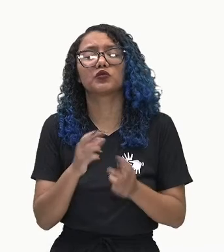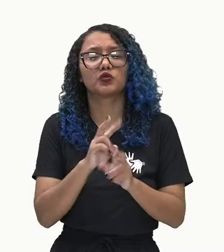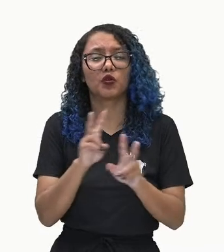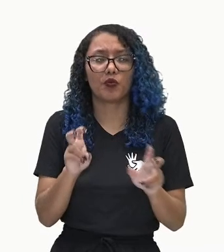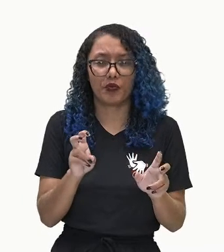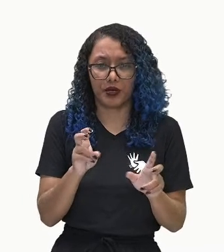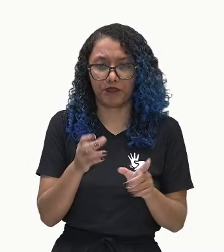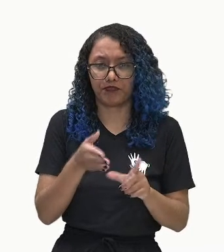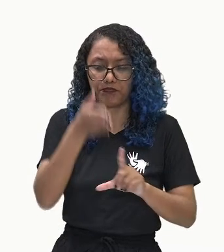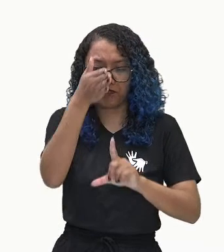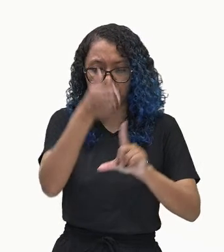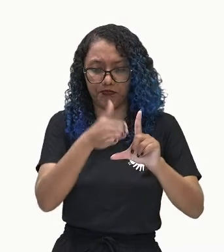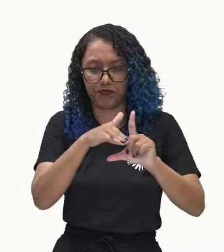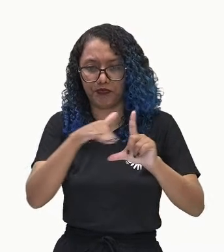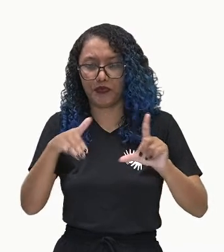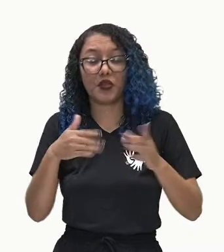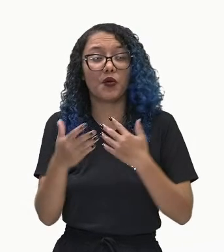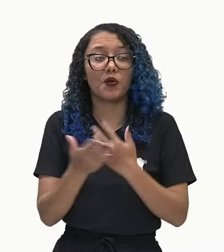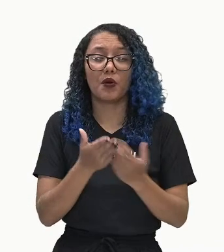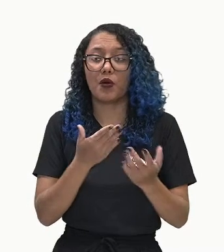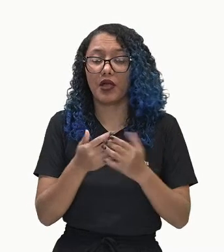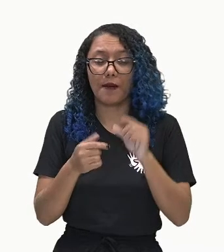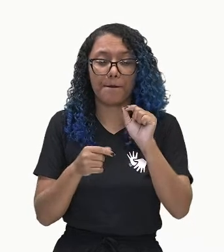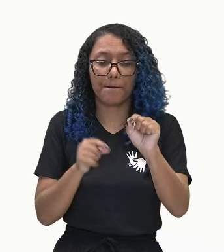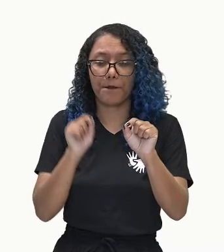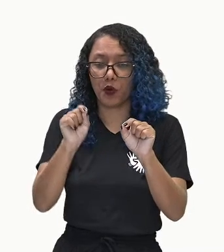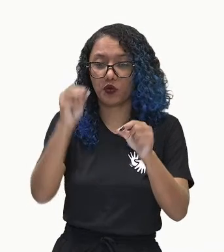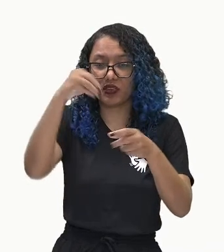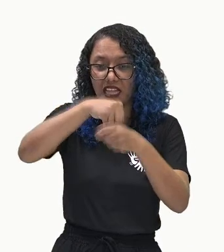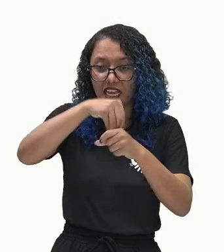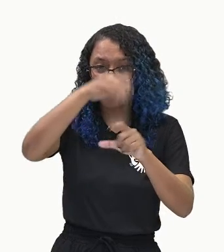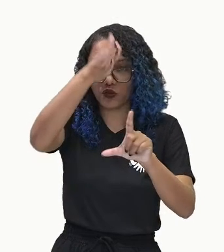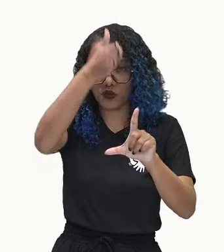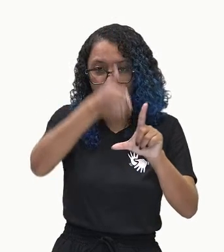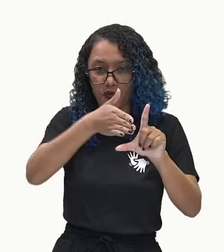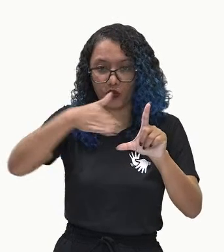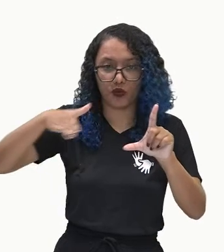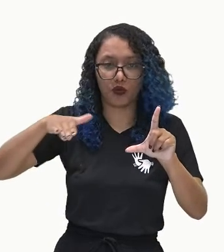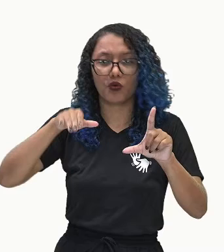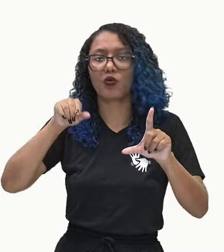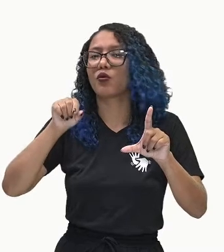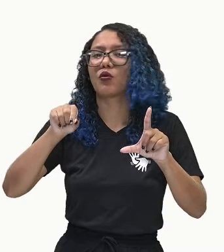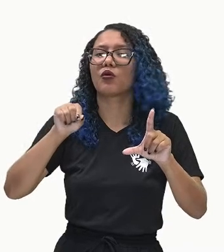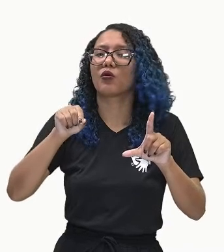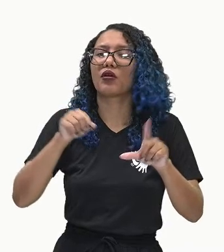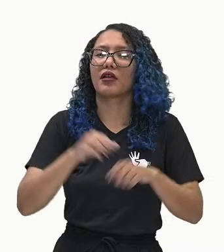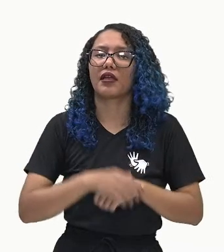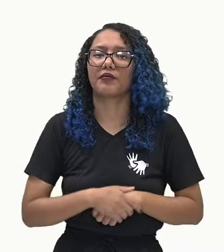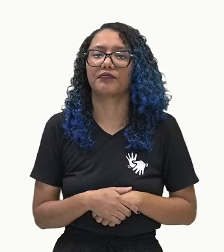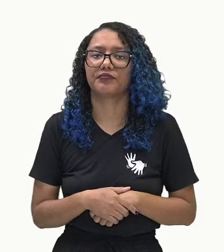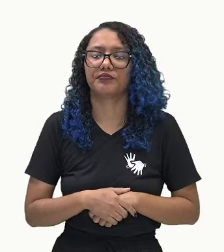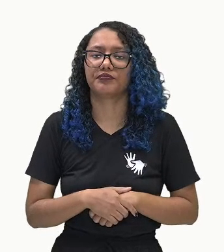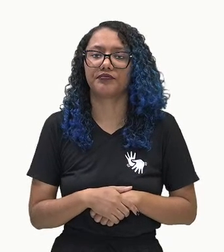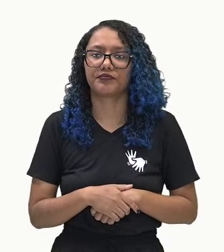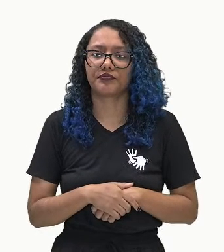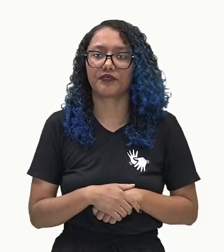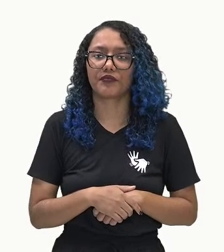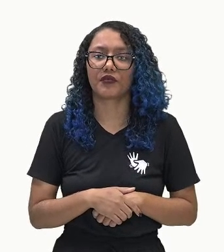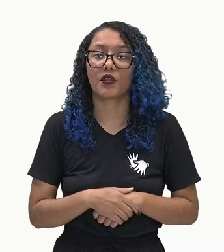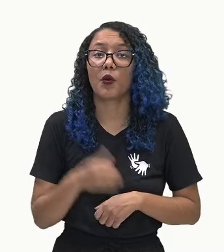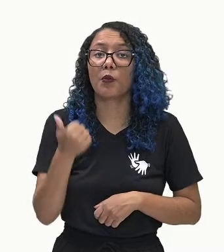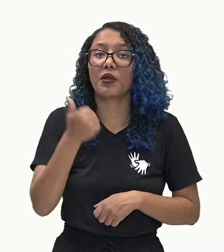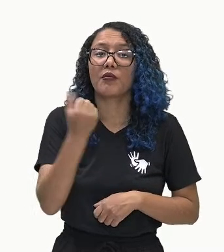para qualquer ponto pertencente a ele, a gente sempre vai ter na ordem o primeiro